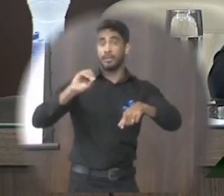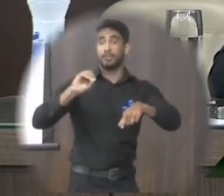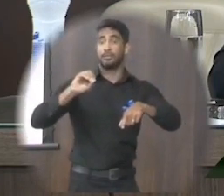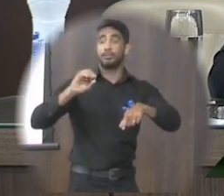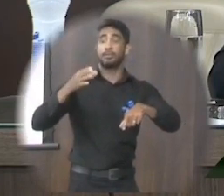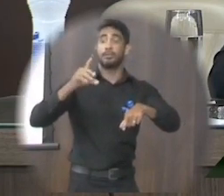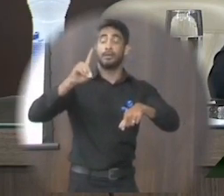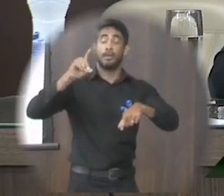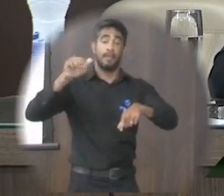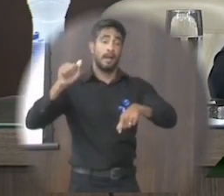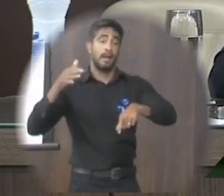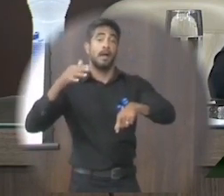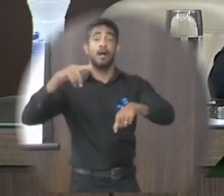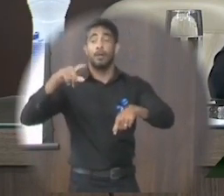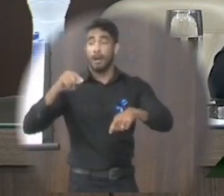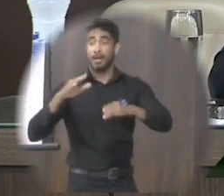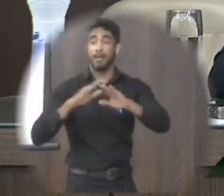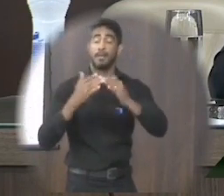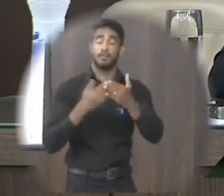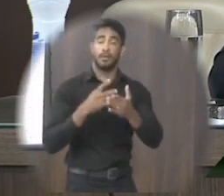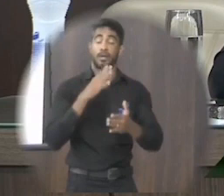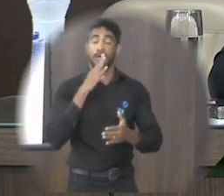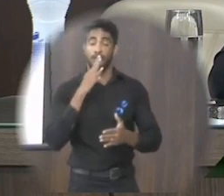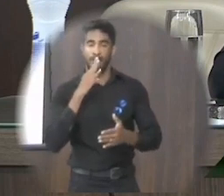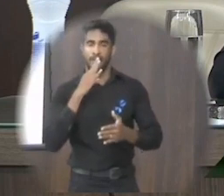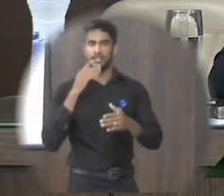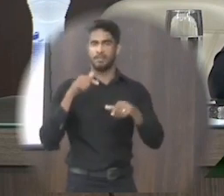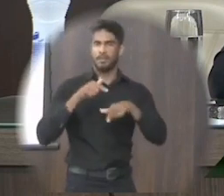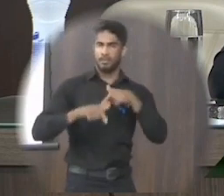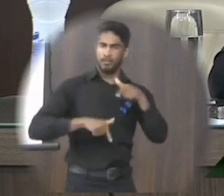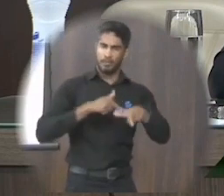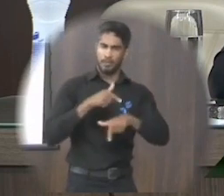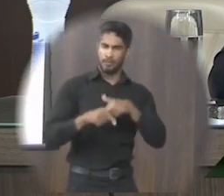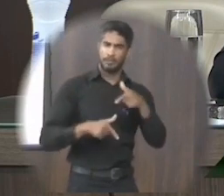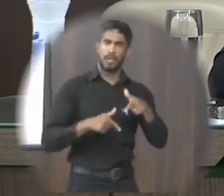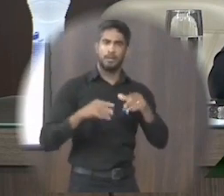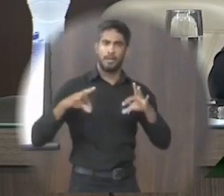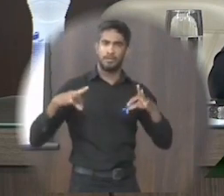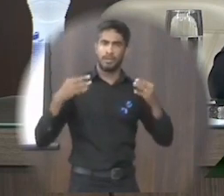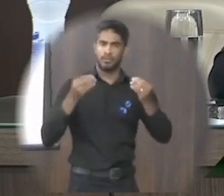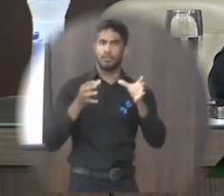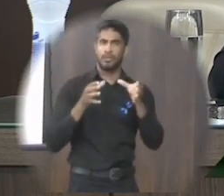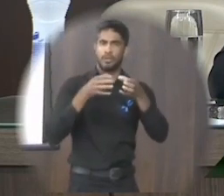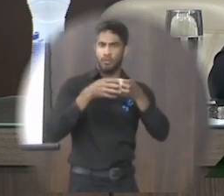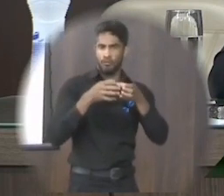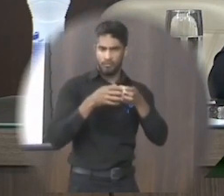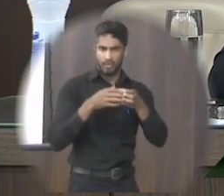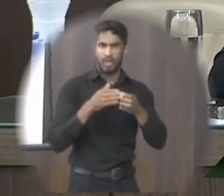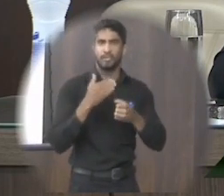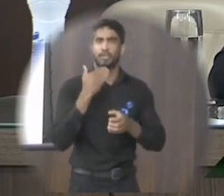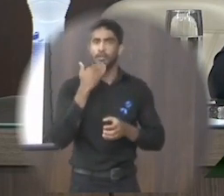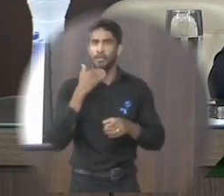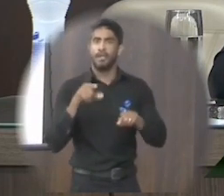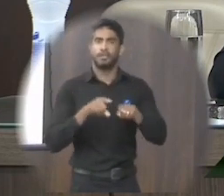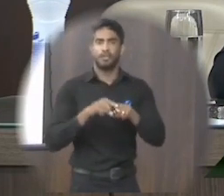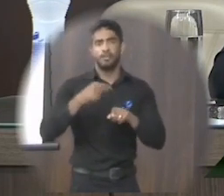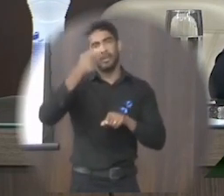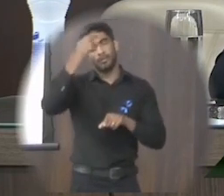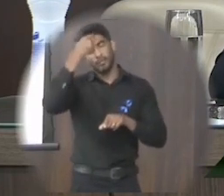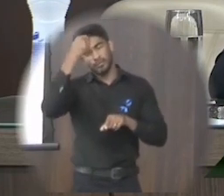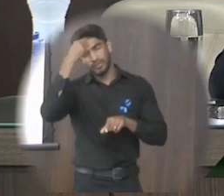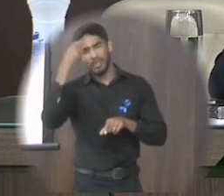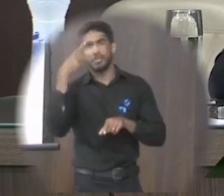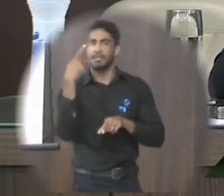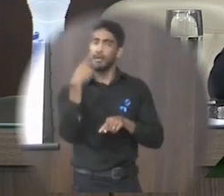merece agora ser reconhecida por essa casa pelos relevantes serviços prestados a toda a comunidade. Requeiro ainda da ciência dessa moção